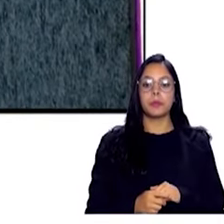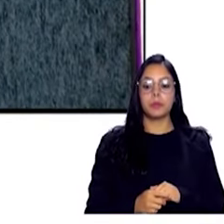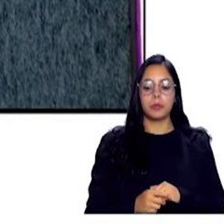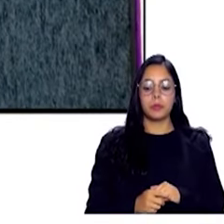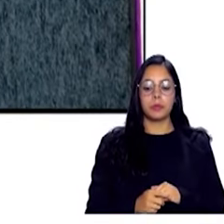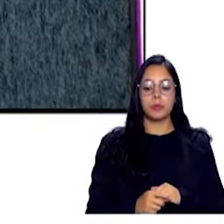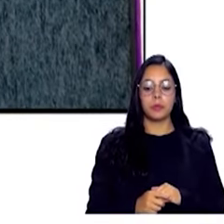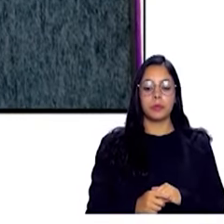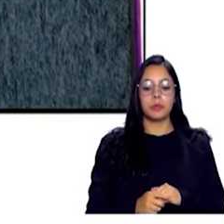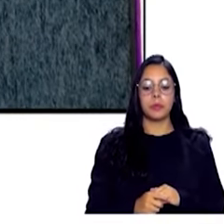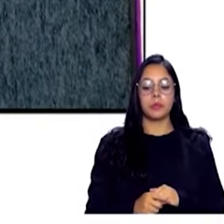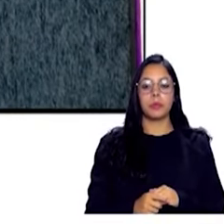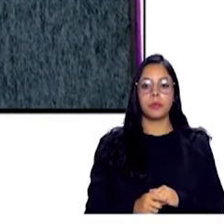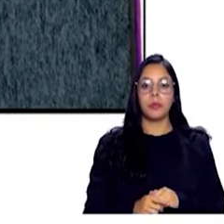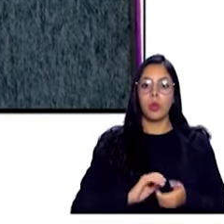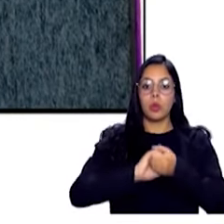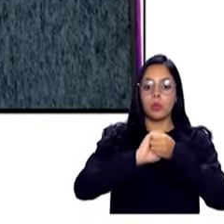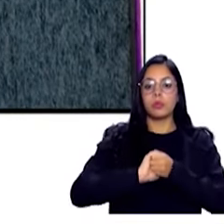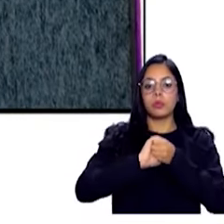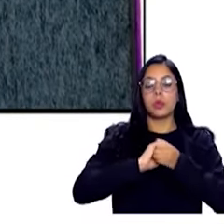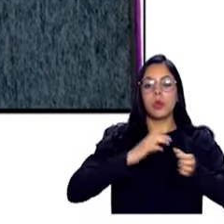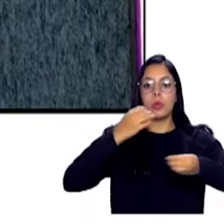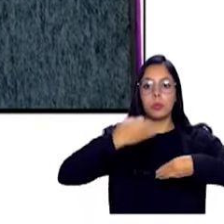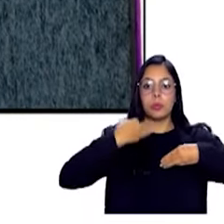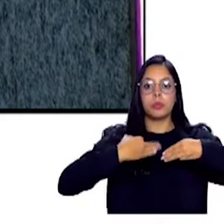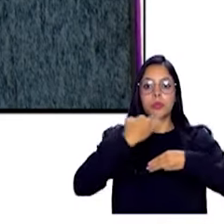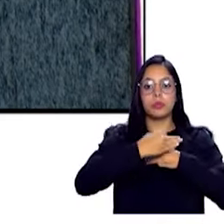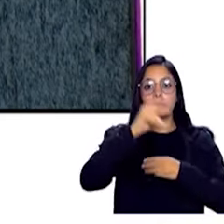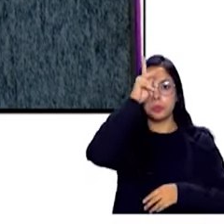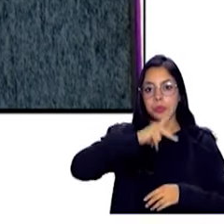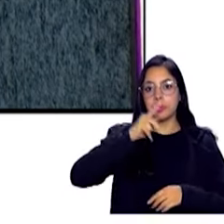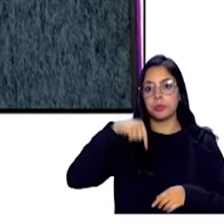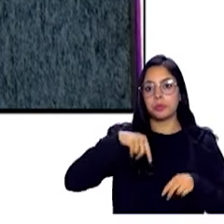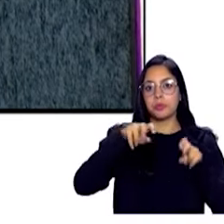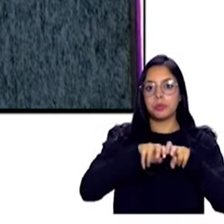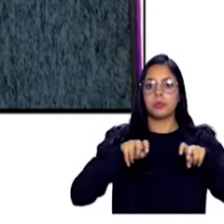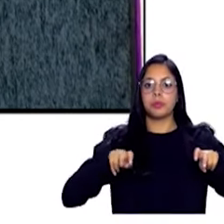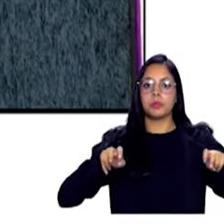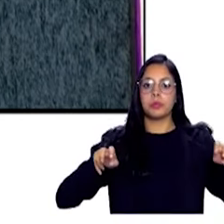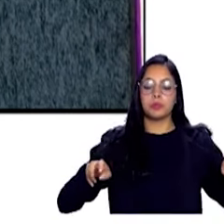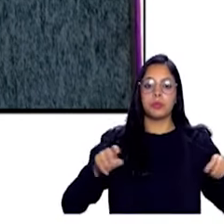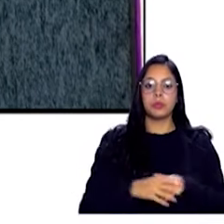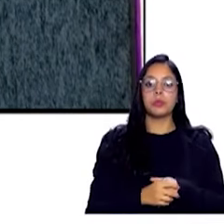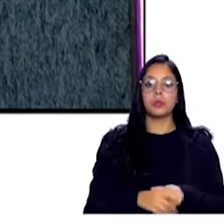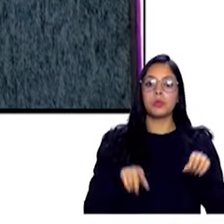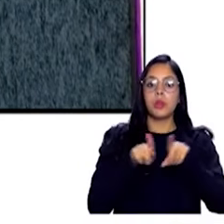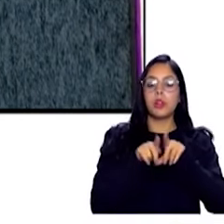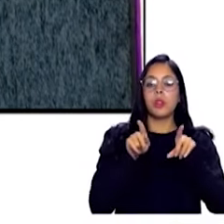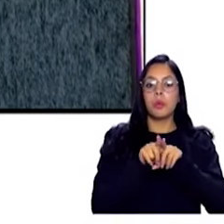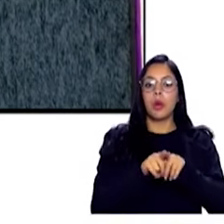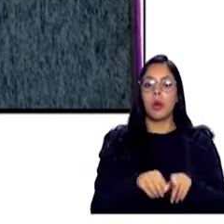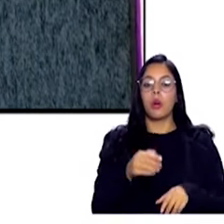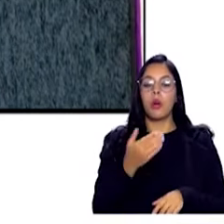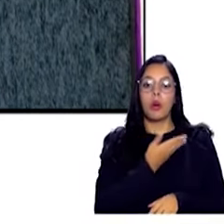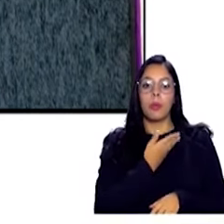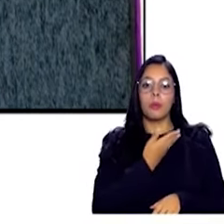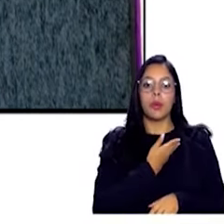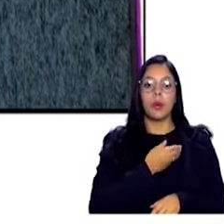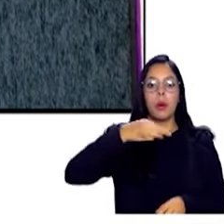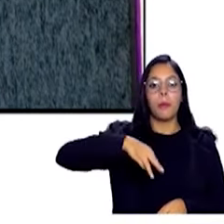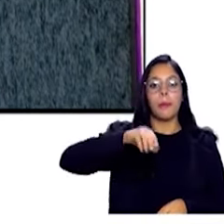todos cumprimento o ministro que Preside essa mesa também ao caríssimo colega Marino